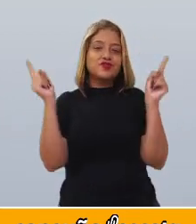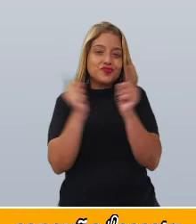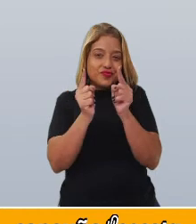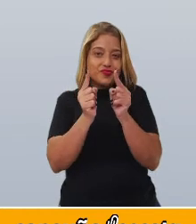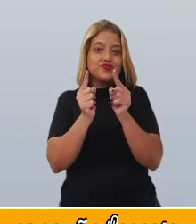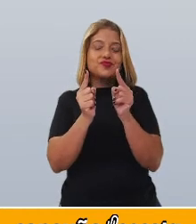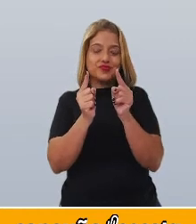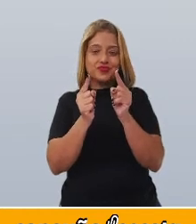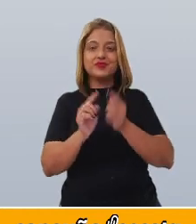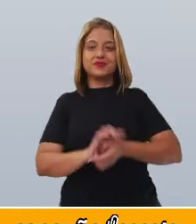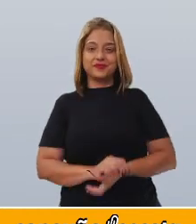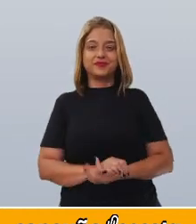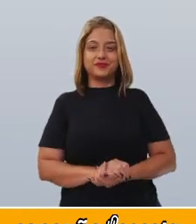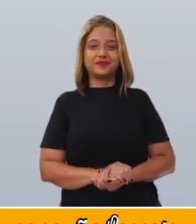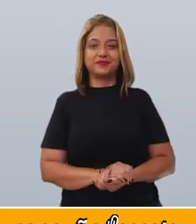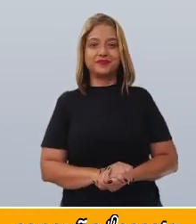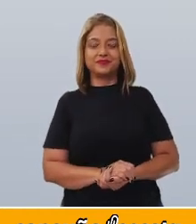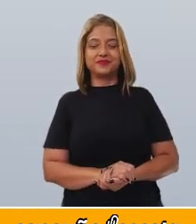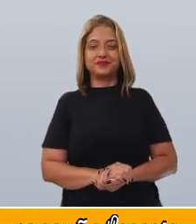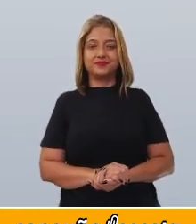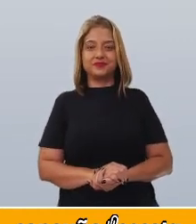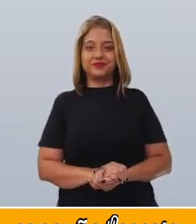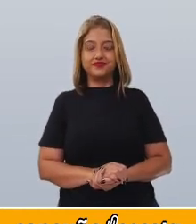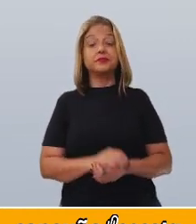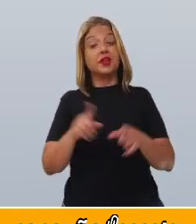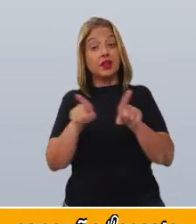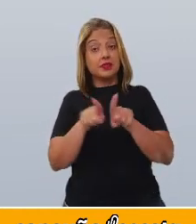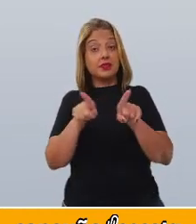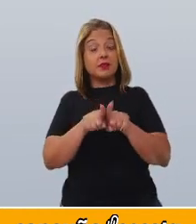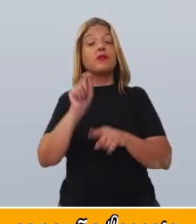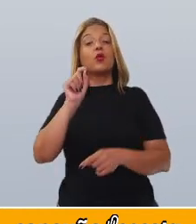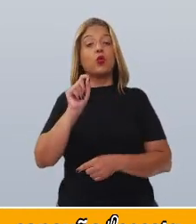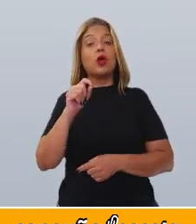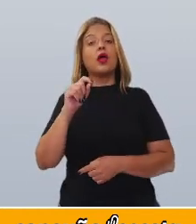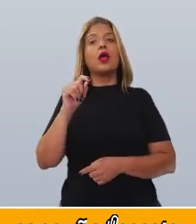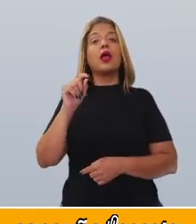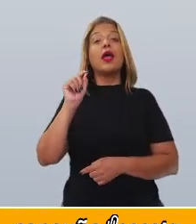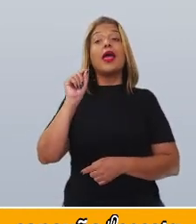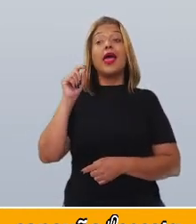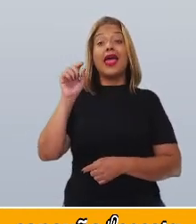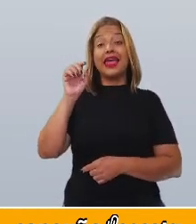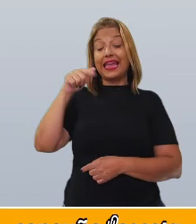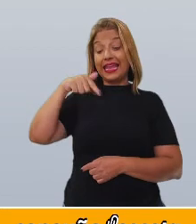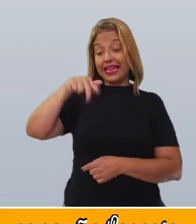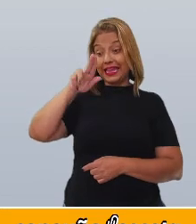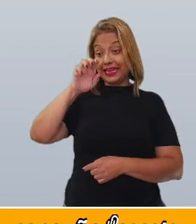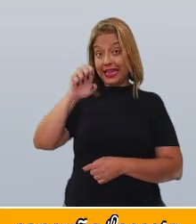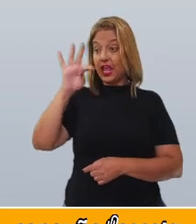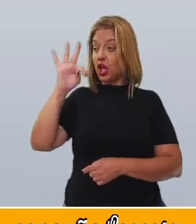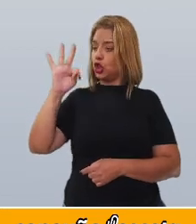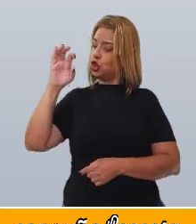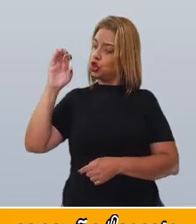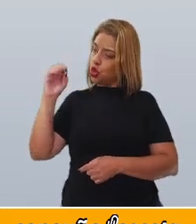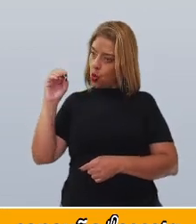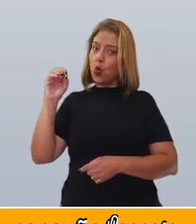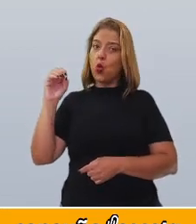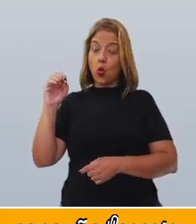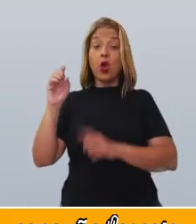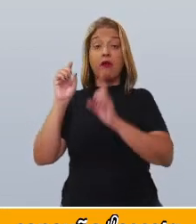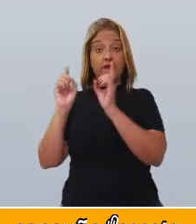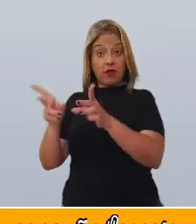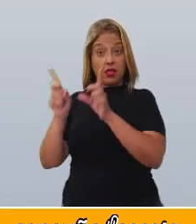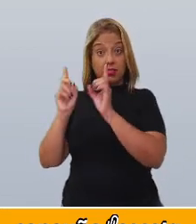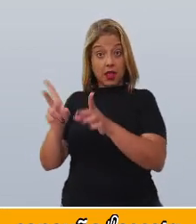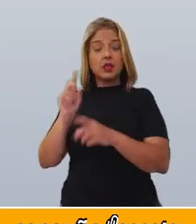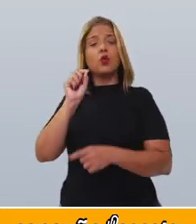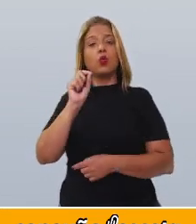e uma barra. Também diz que tô vendendo. O que, numa boa linguagem